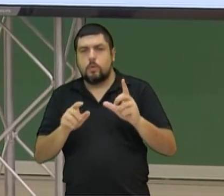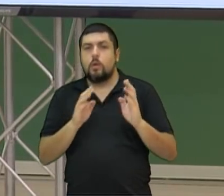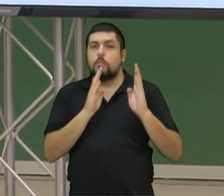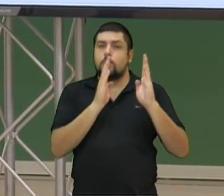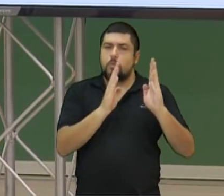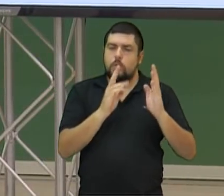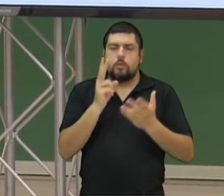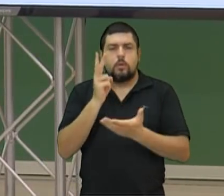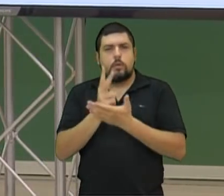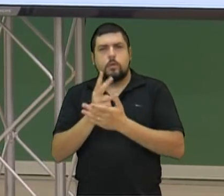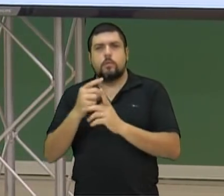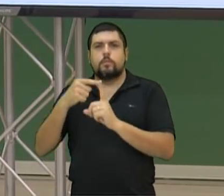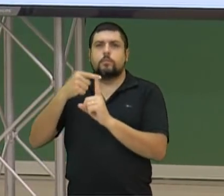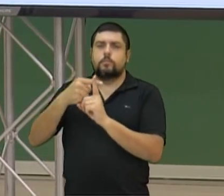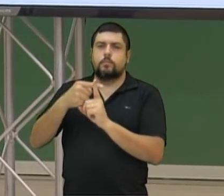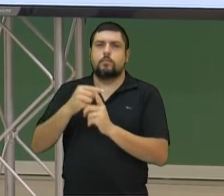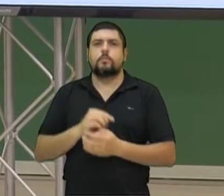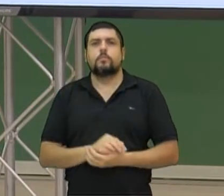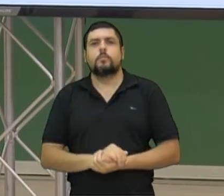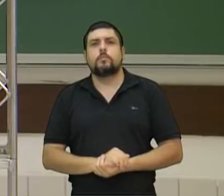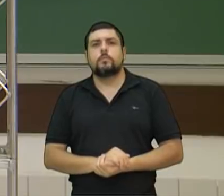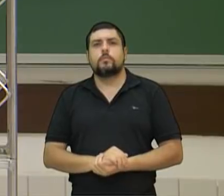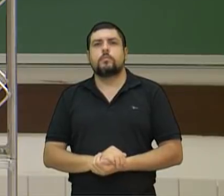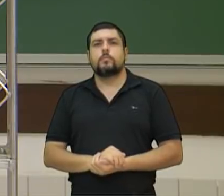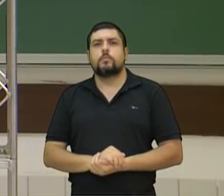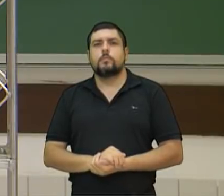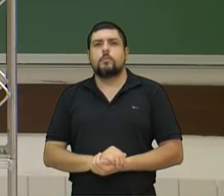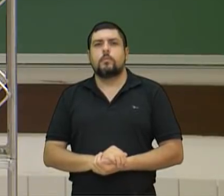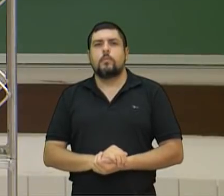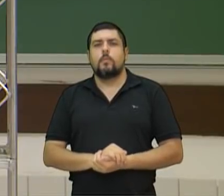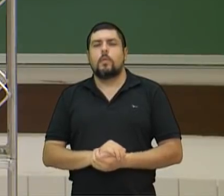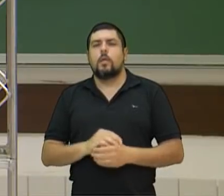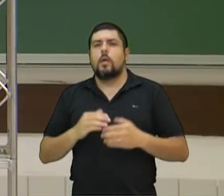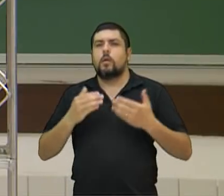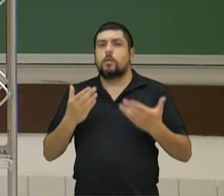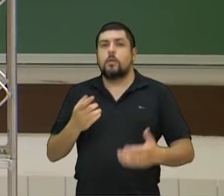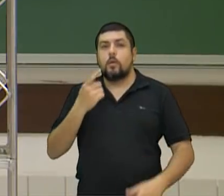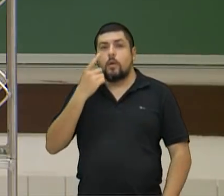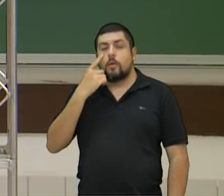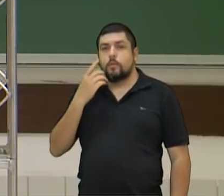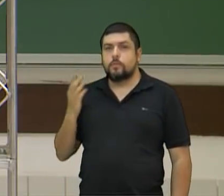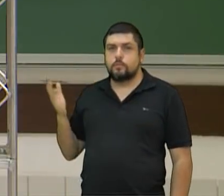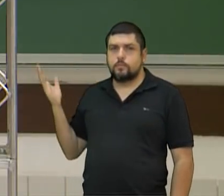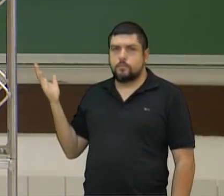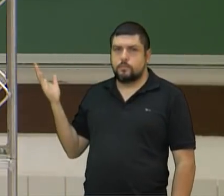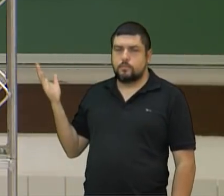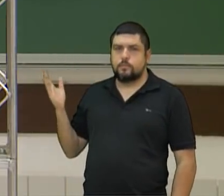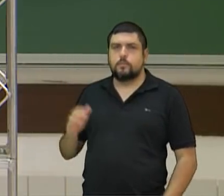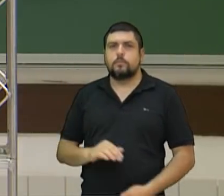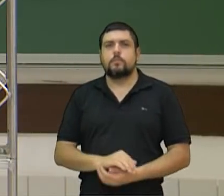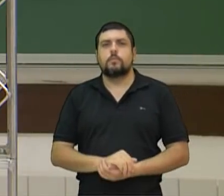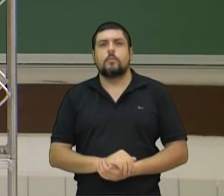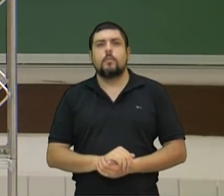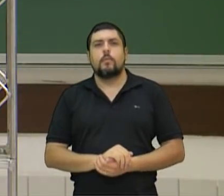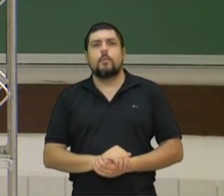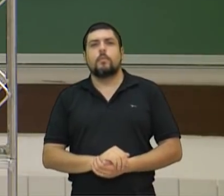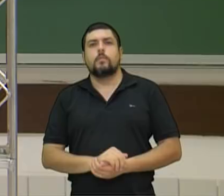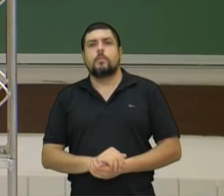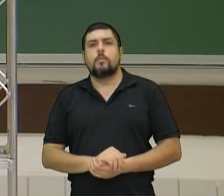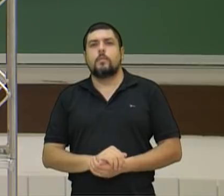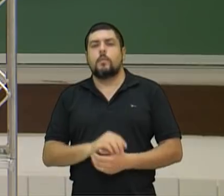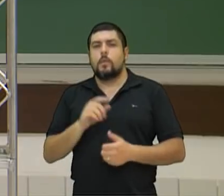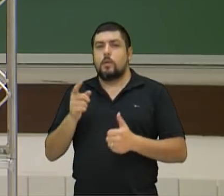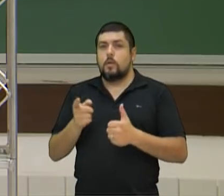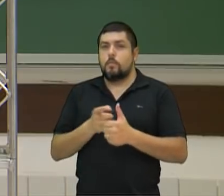bem. Agora, vamos fazer para essa função. f de x é igual a módulo de x mais 1. Primeiro, usaremos a definição